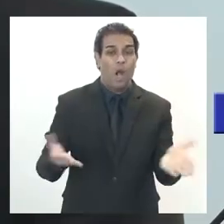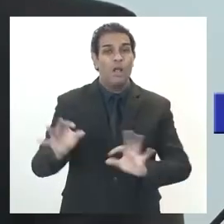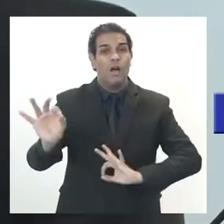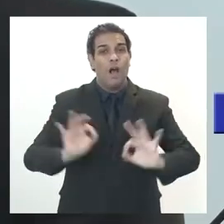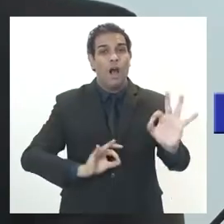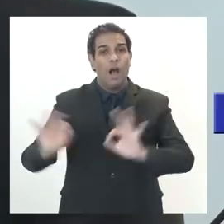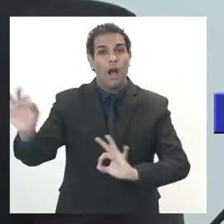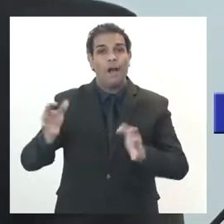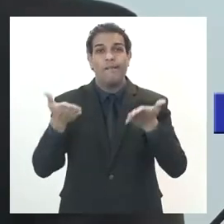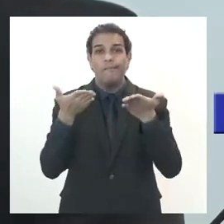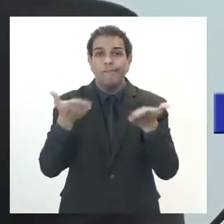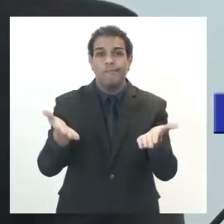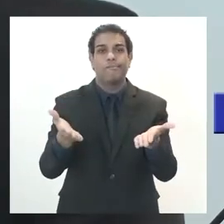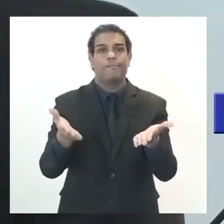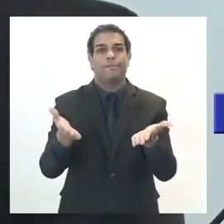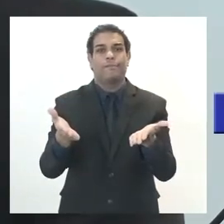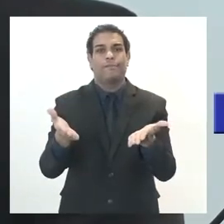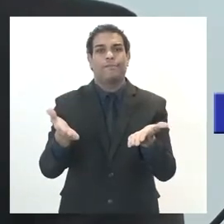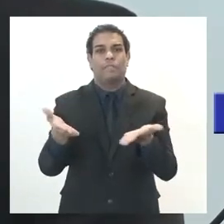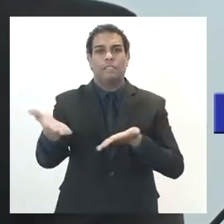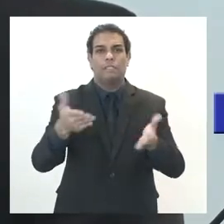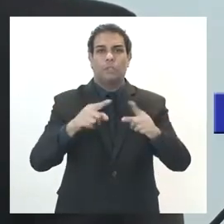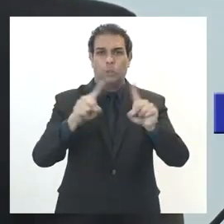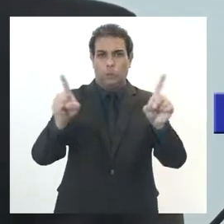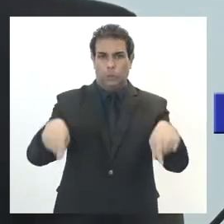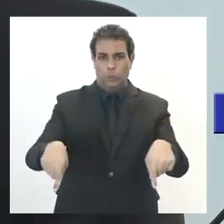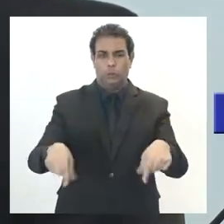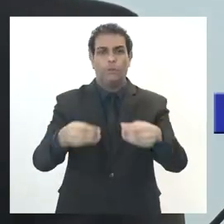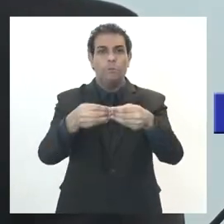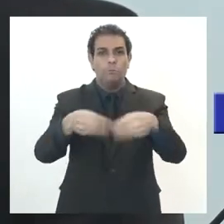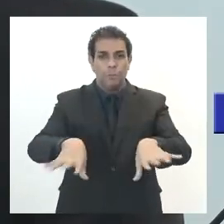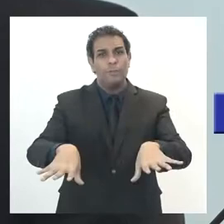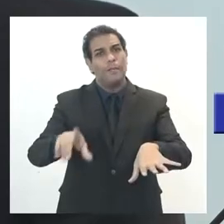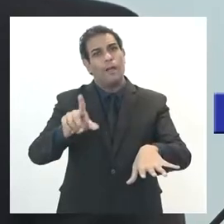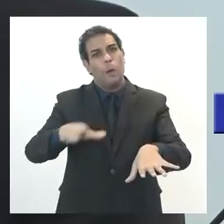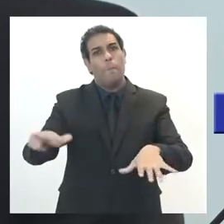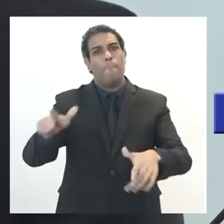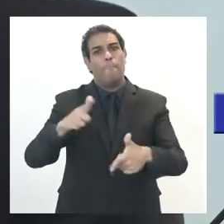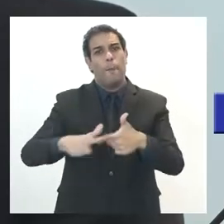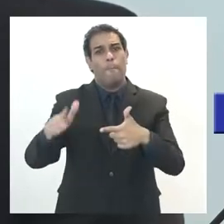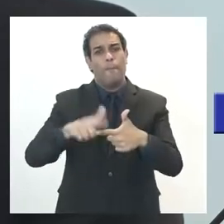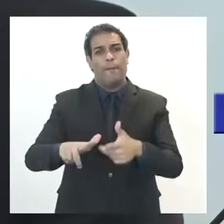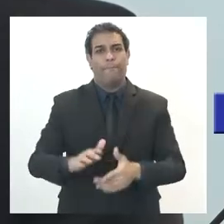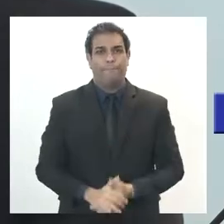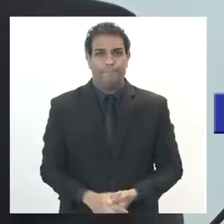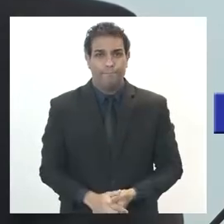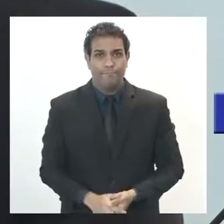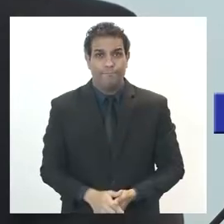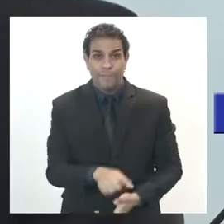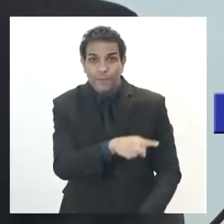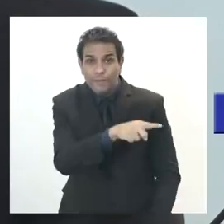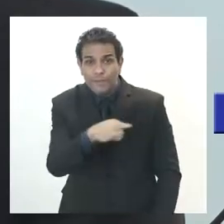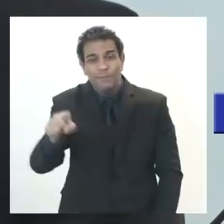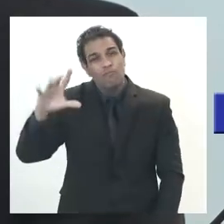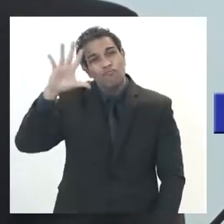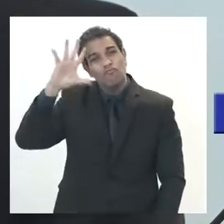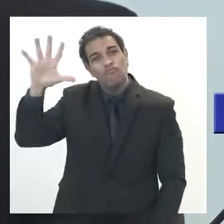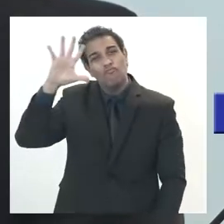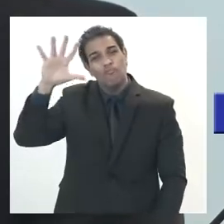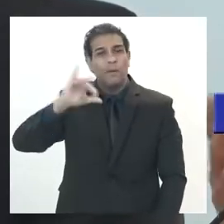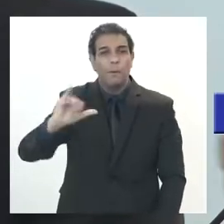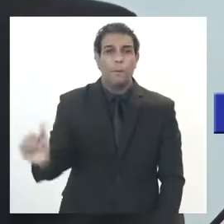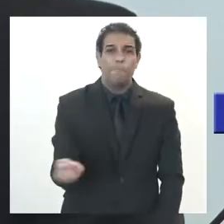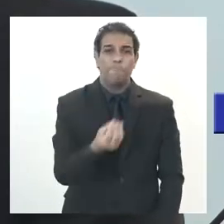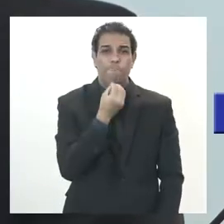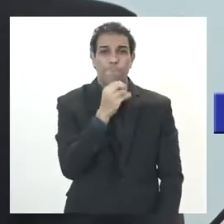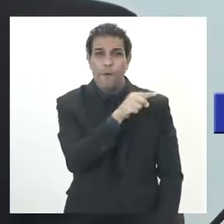em torno desse serviço então para concluir É de fato eu queria chamar a reflexão de todos e queria